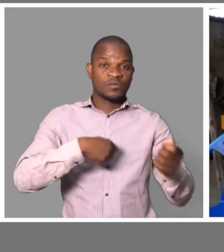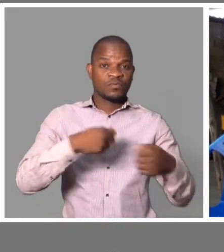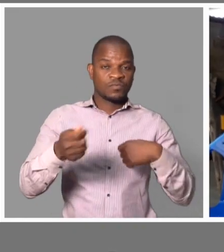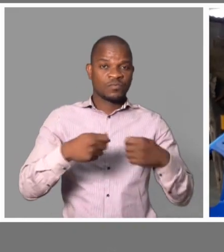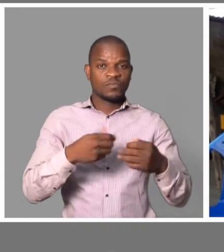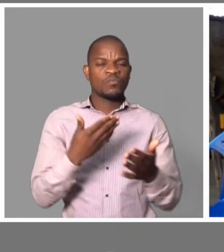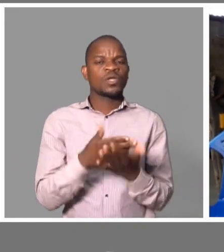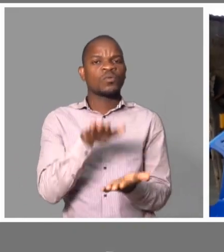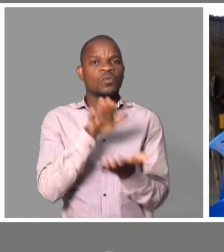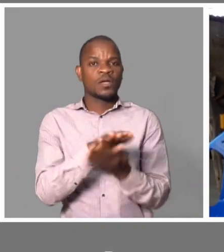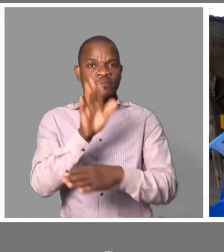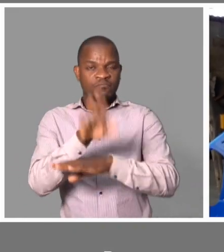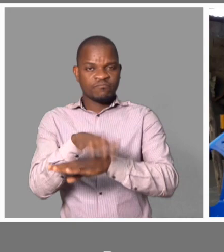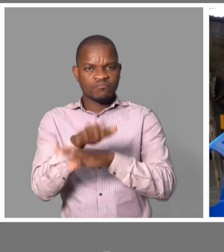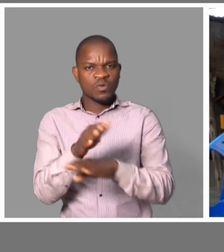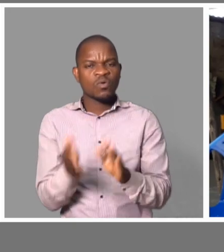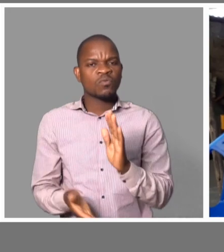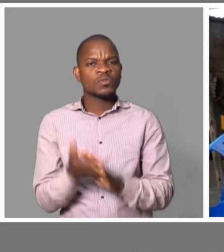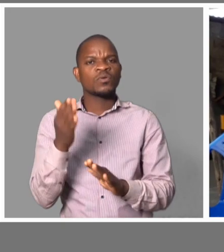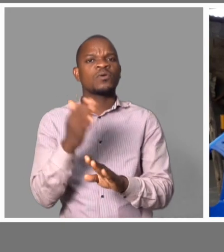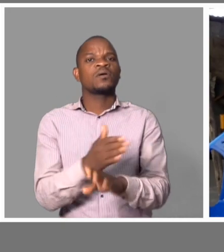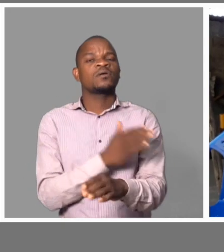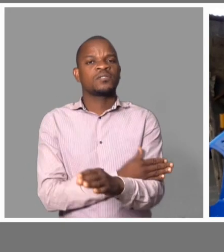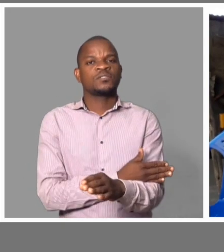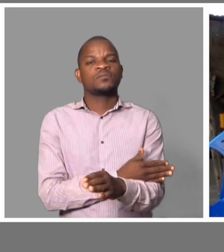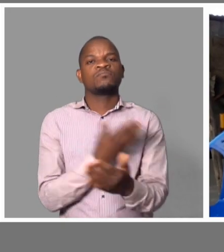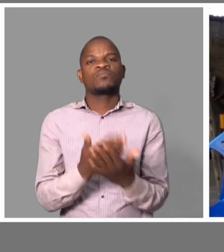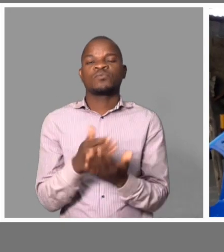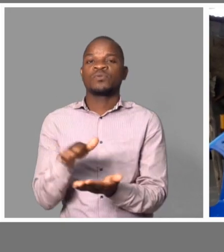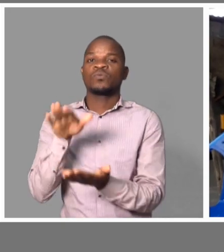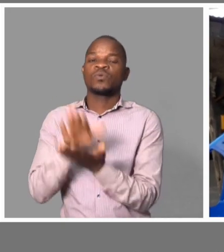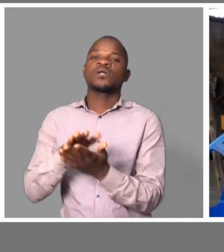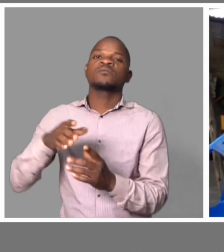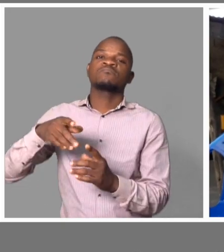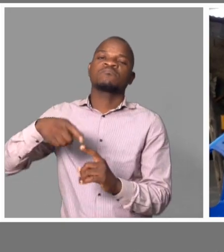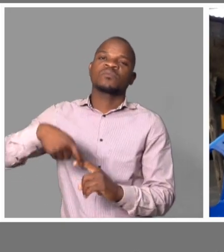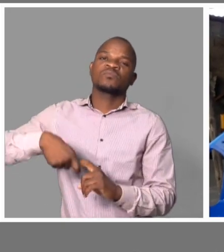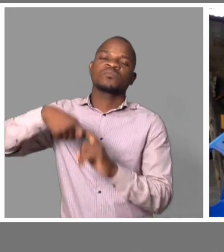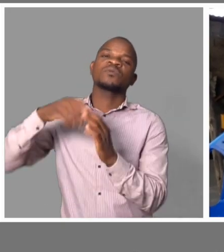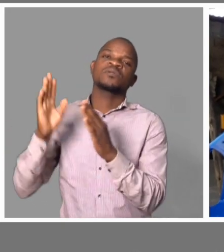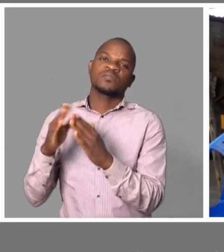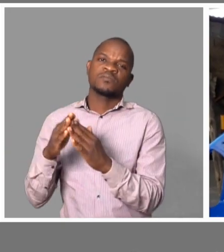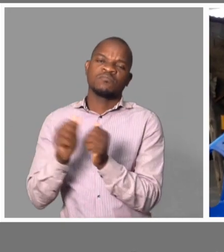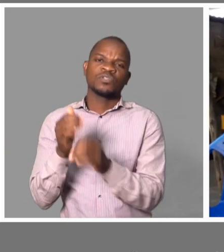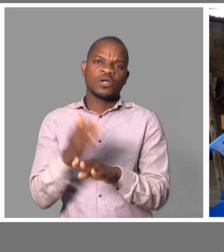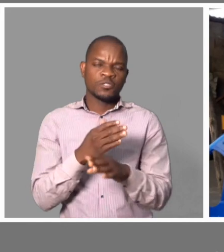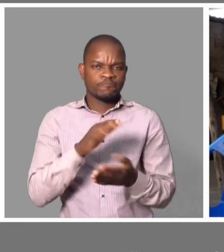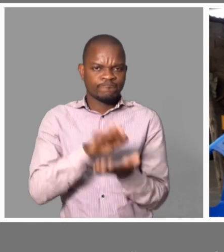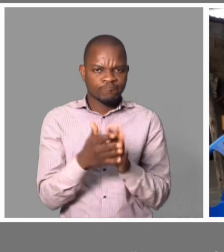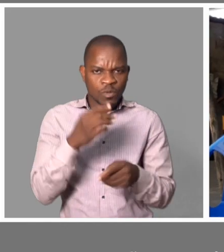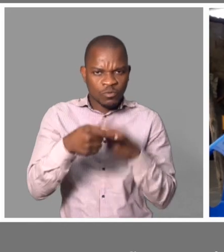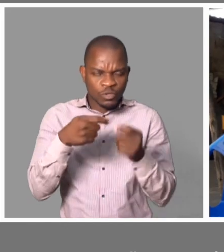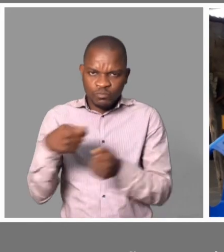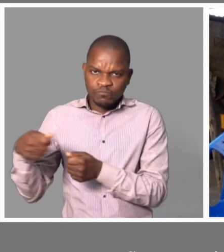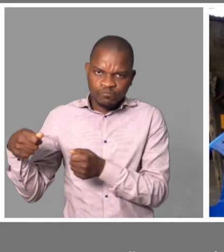mercearia que eu estou falando, comecei, não estava aqui, estava a numa casa de aluguelo. Eu ganhei um projeto da ação